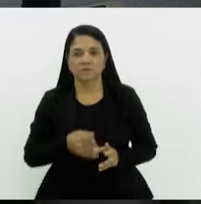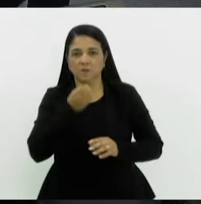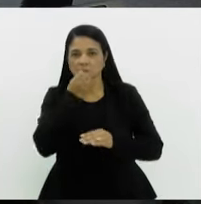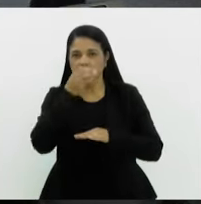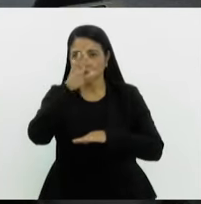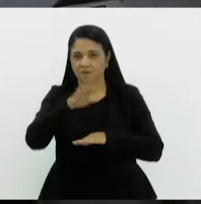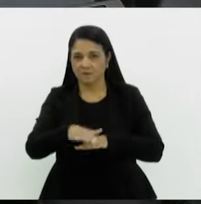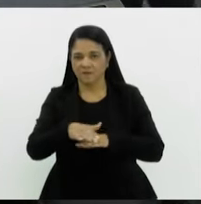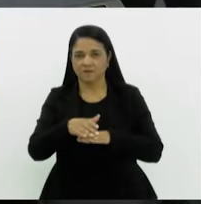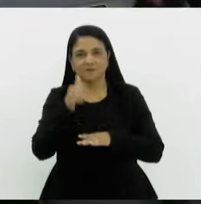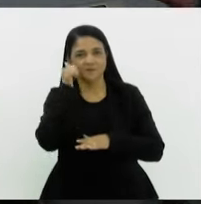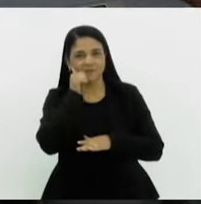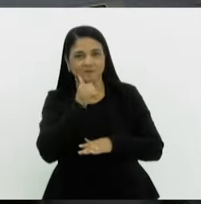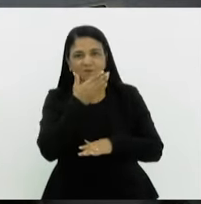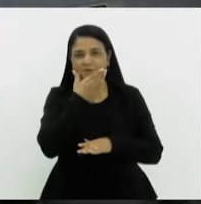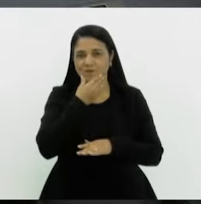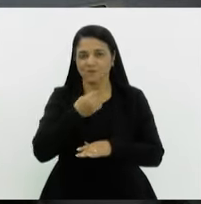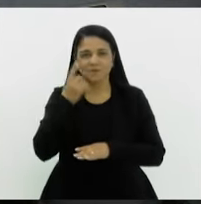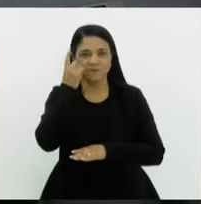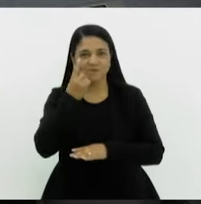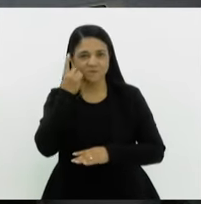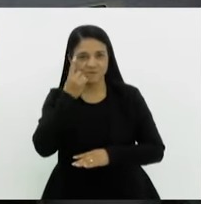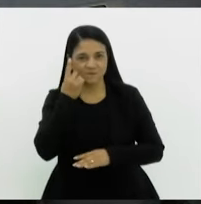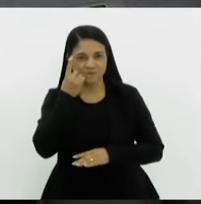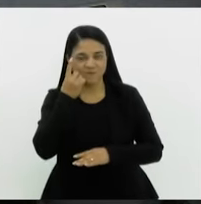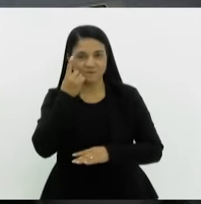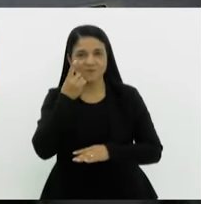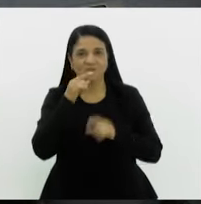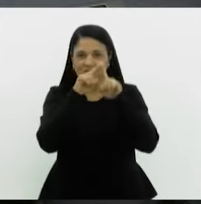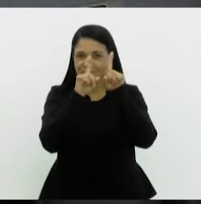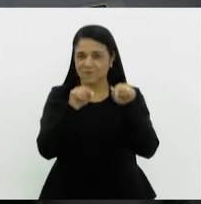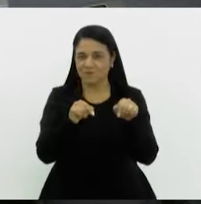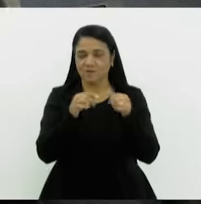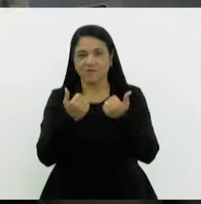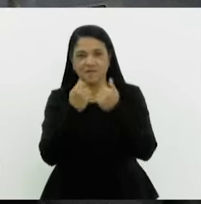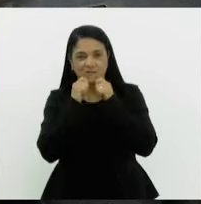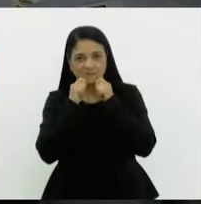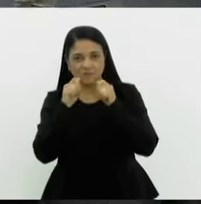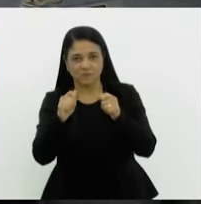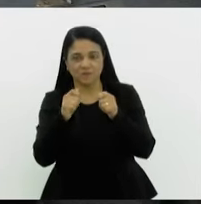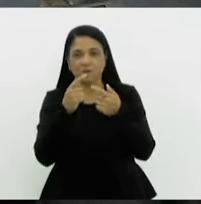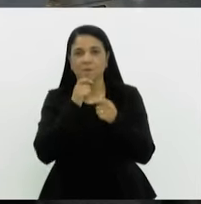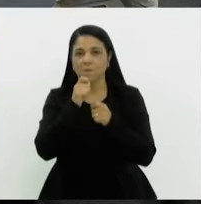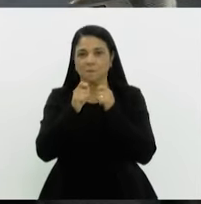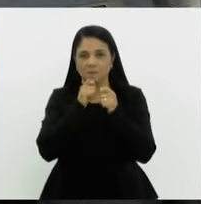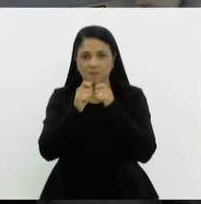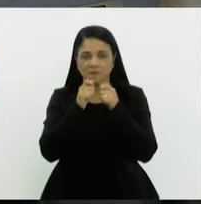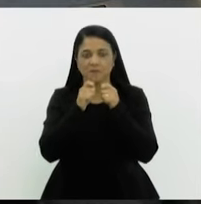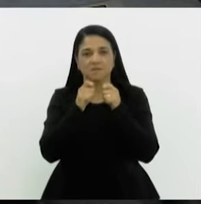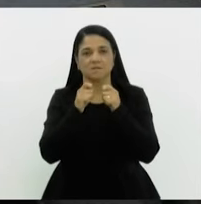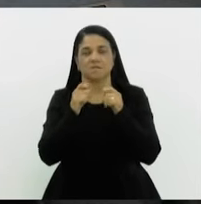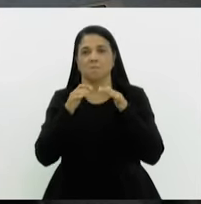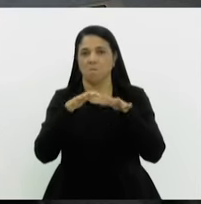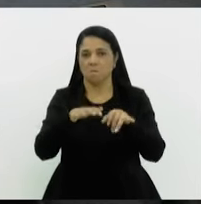Boa tarde, senhoras e senhores deputados, servidores, assessores, imprensa, público presente.